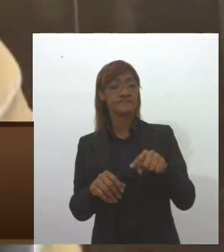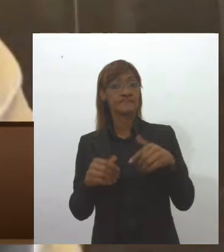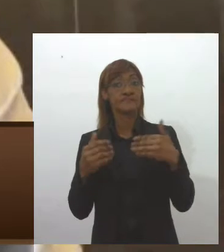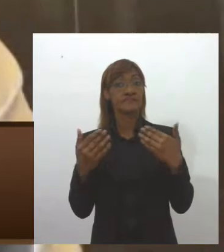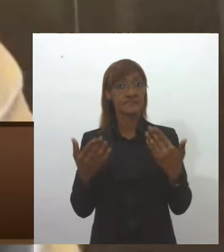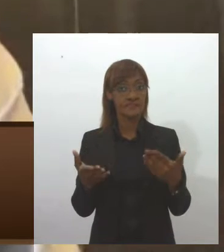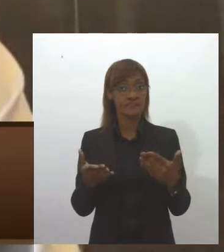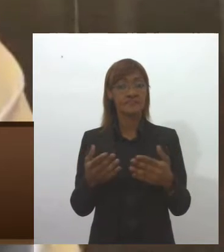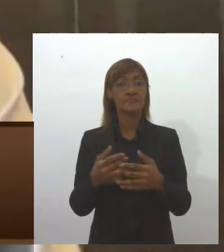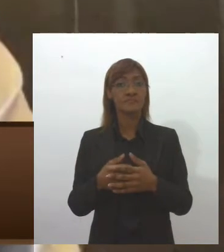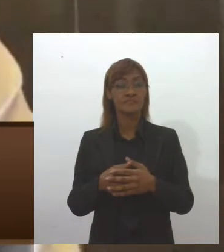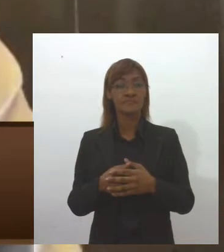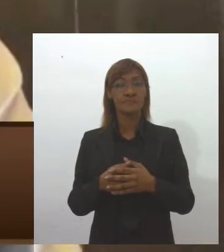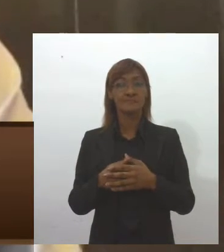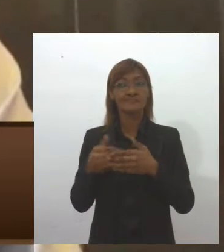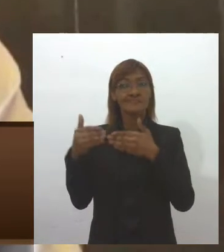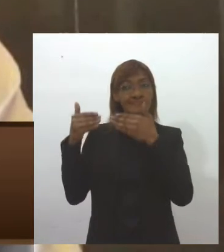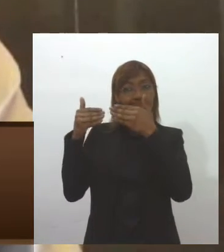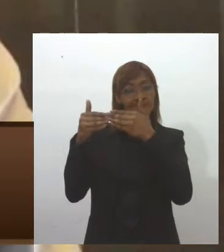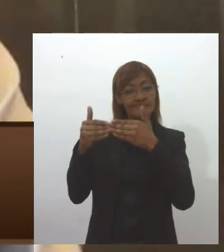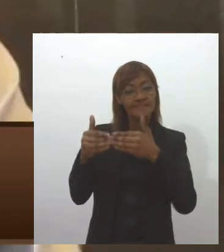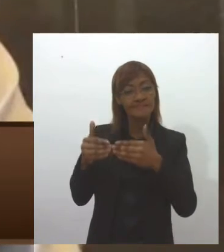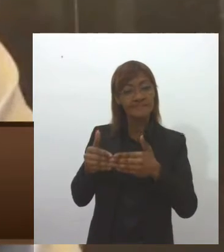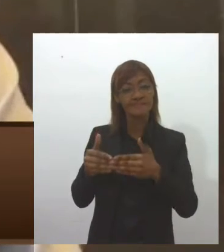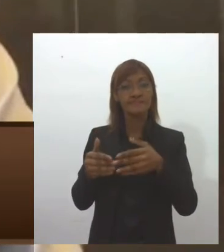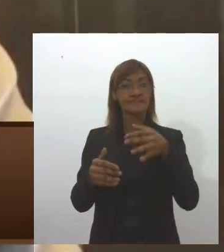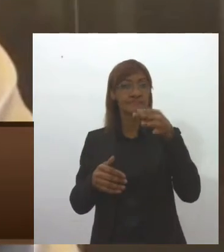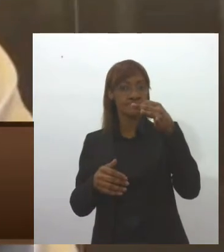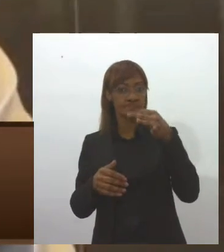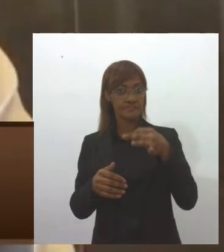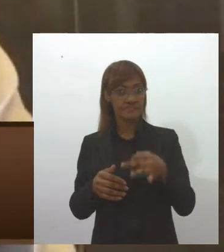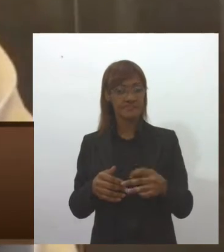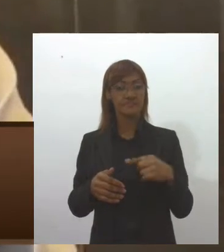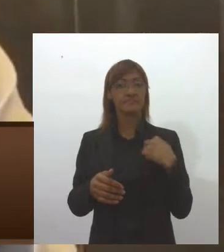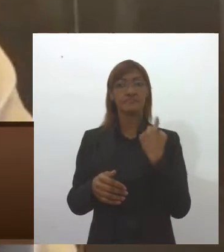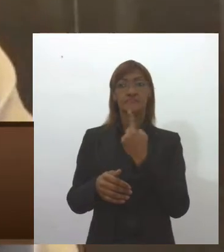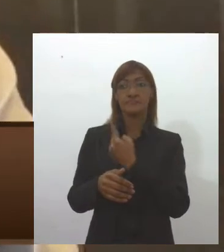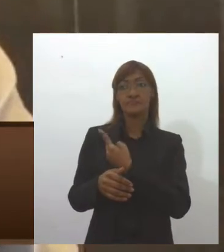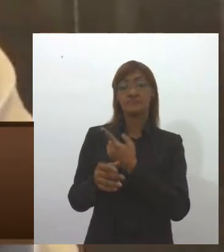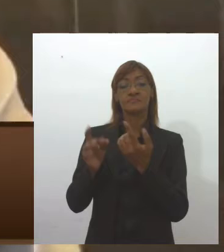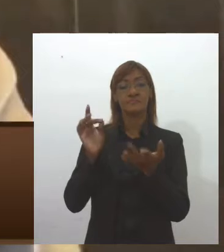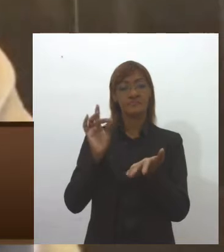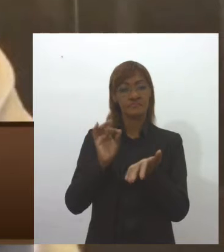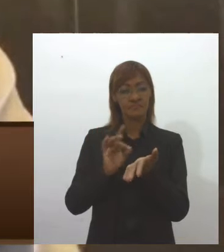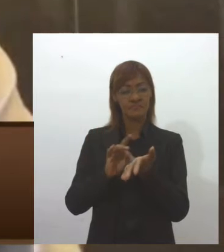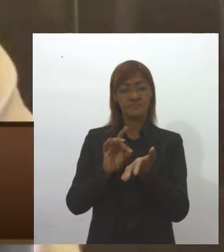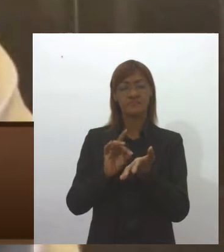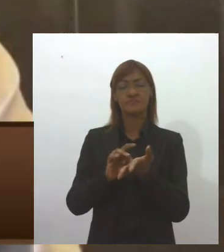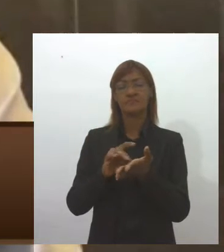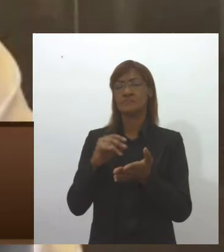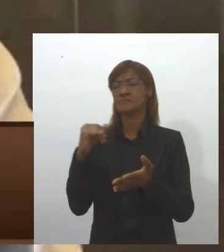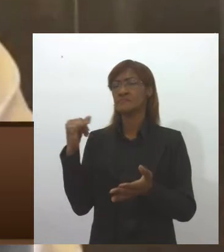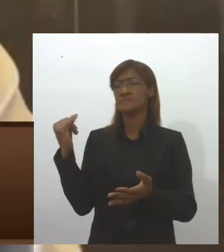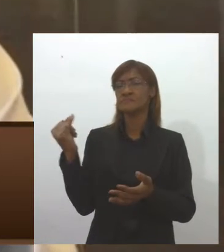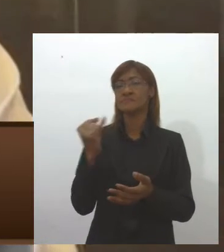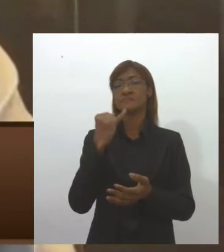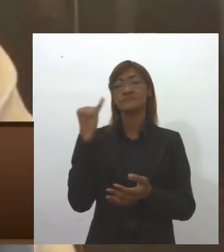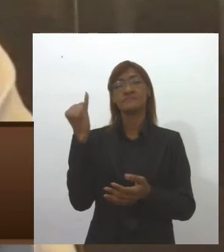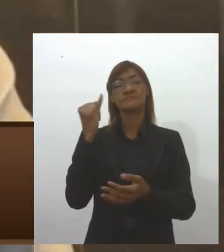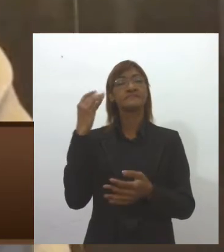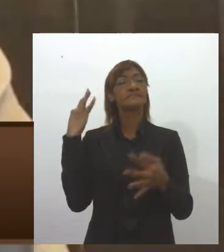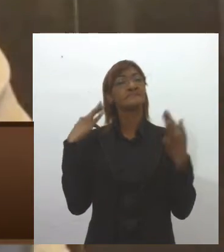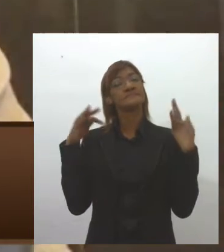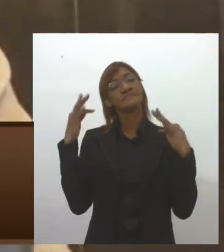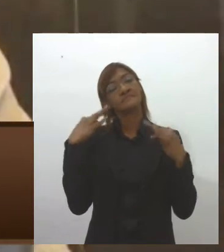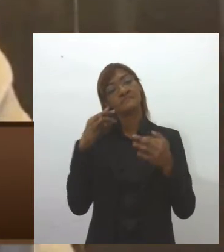assim, que está tudo caminhando muito bem para a gente realmente ter uma retomada significativa no turismo, e